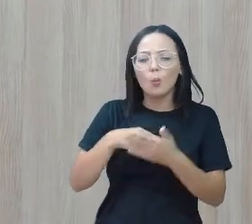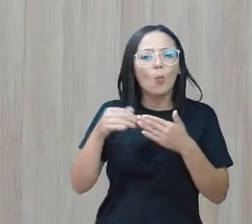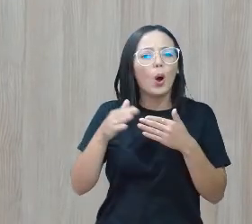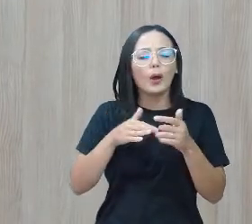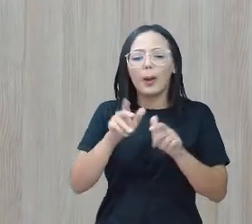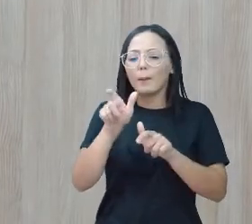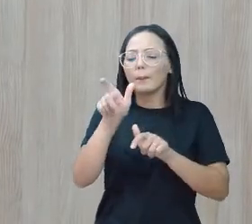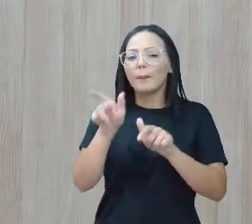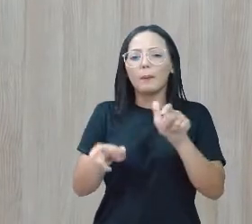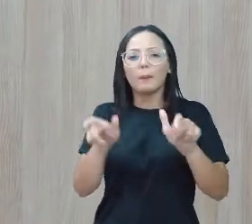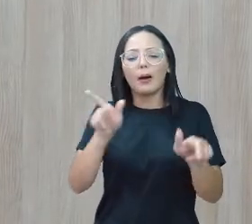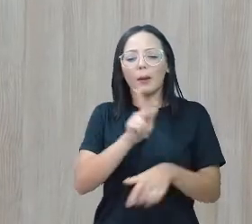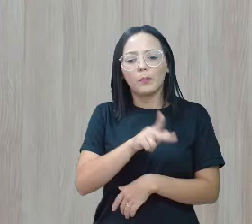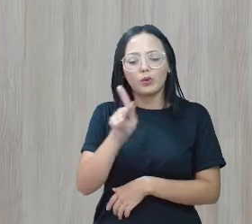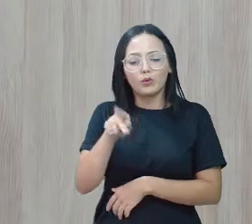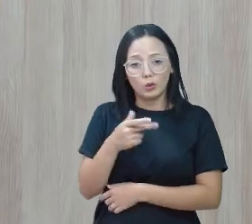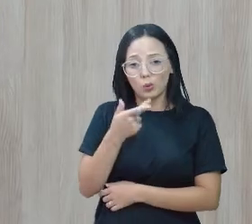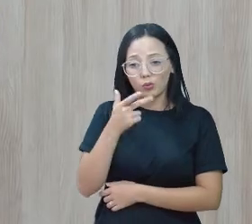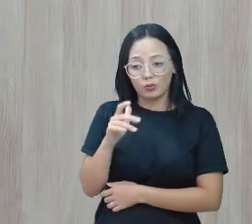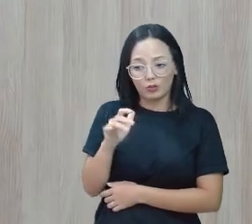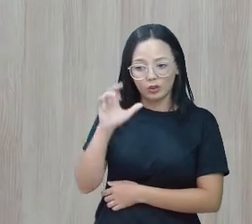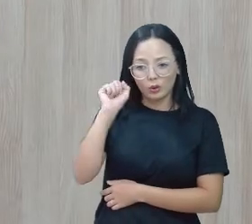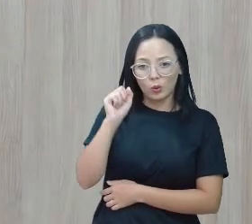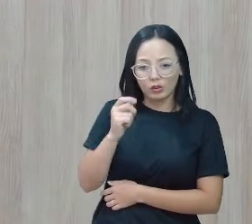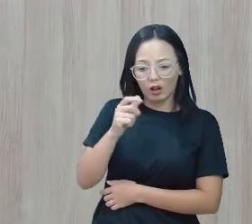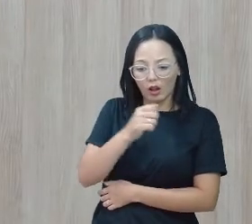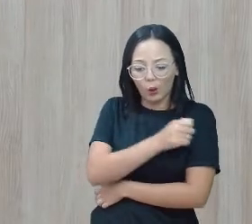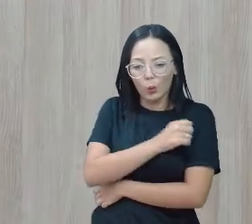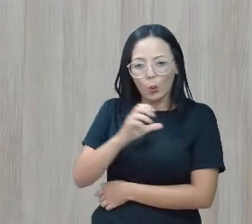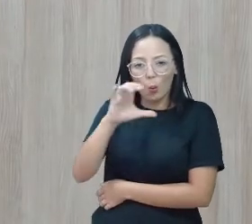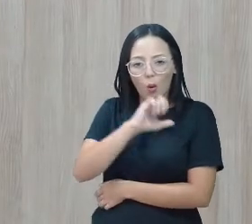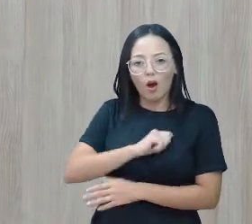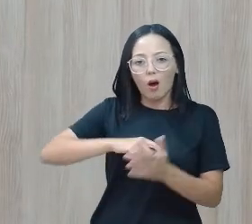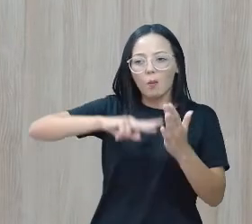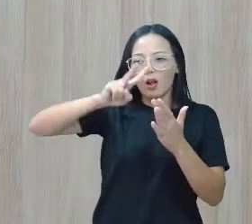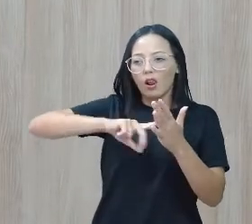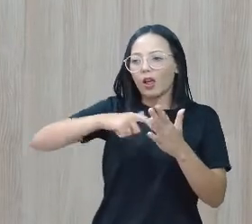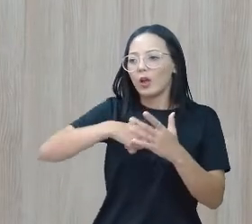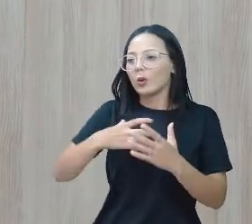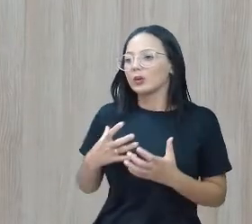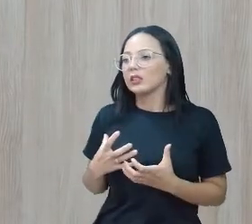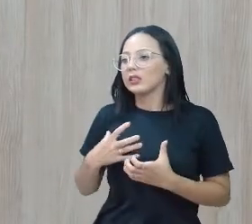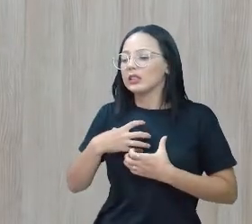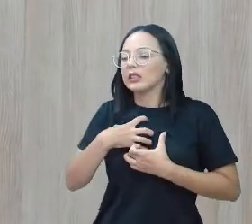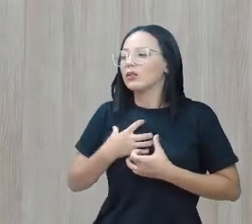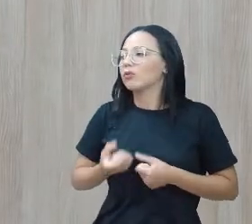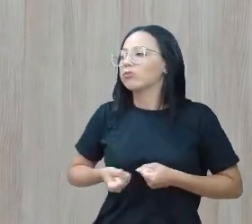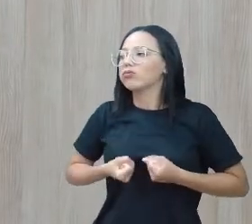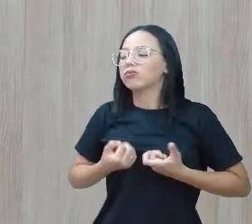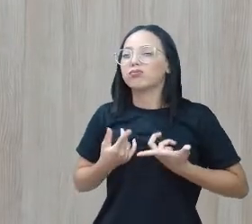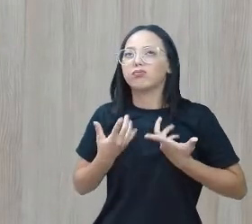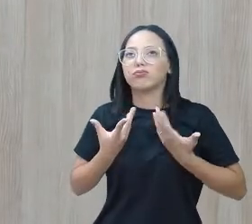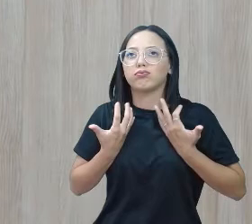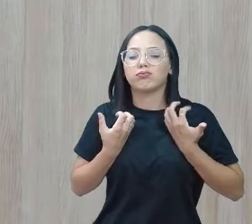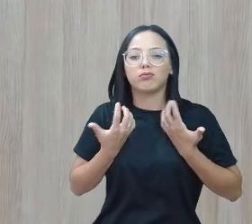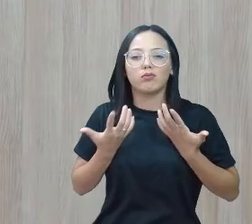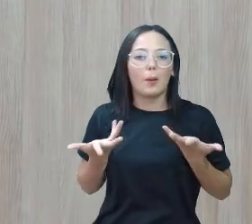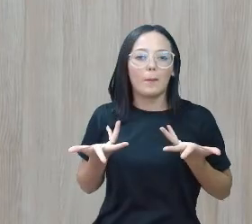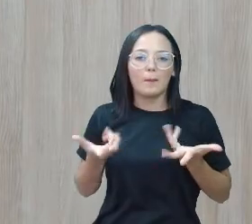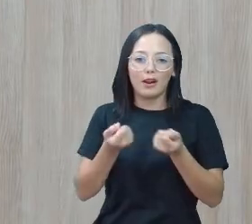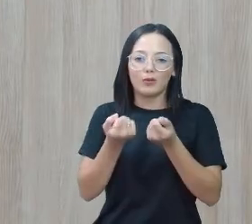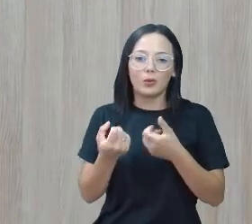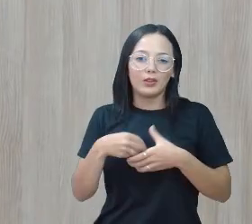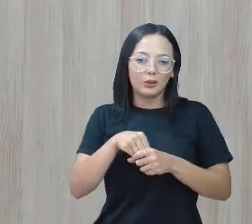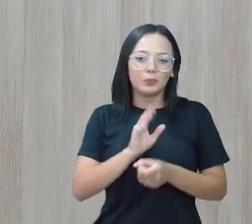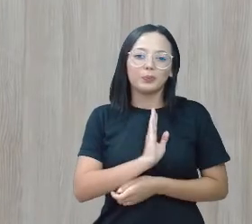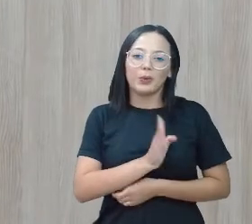todo professor, quando escuta do aluno que ele ama ler, causa uma sensação, minha gente, maravilhosa no nosso